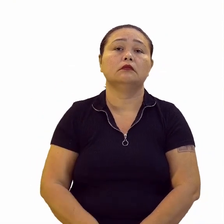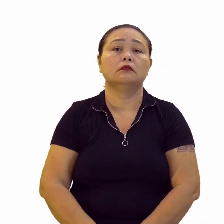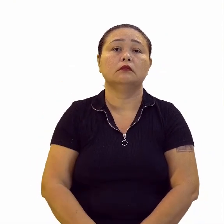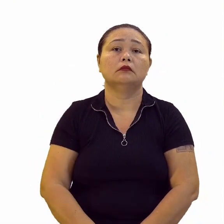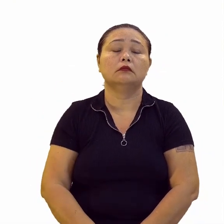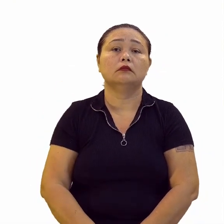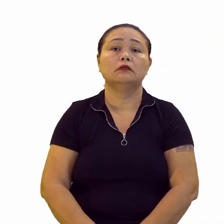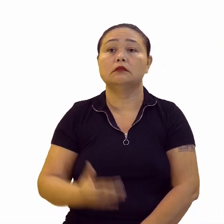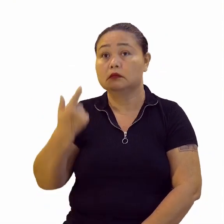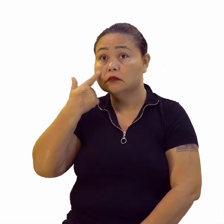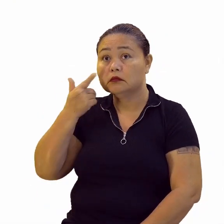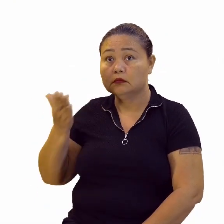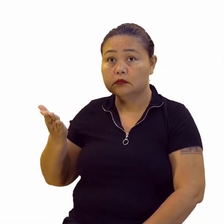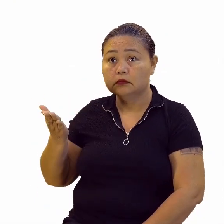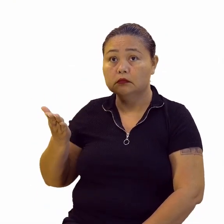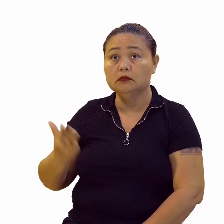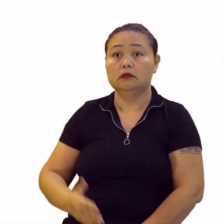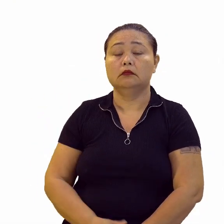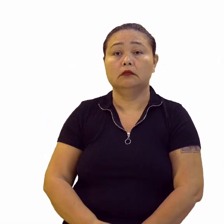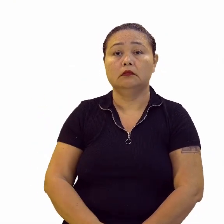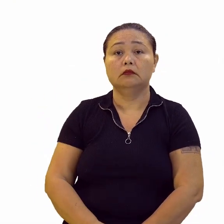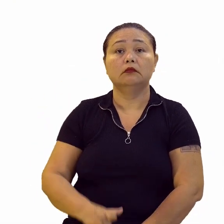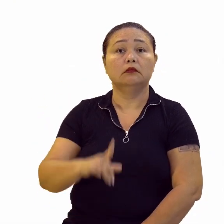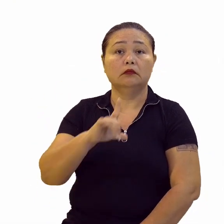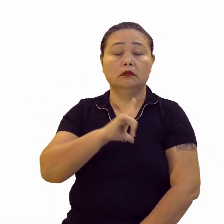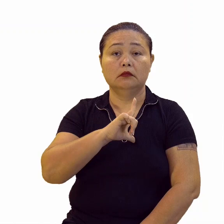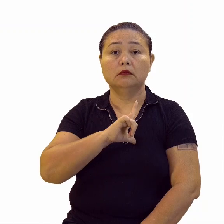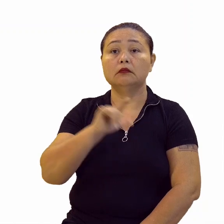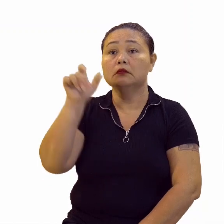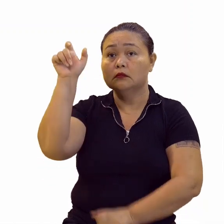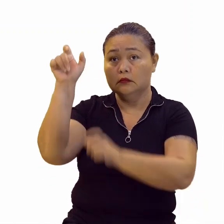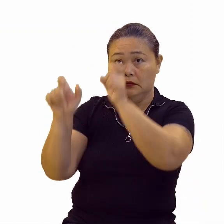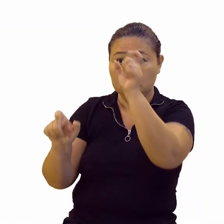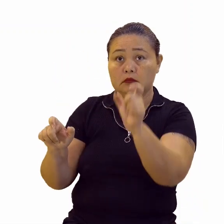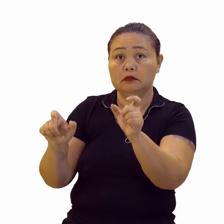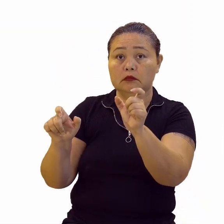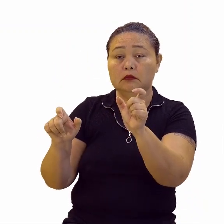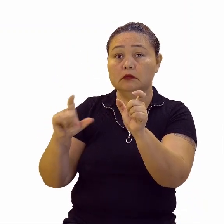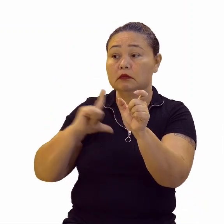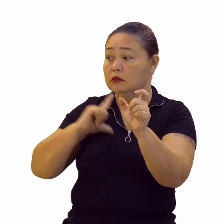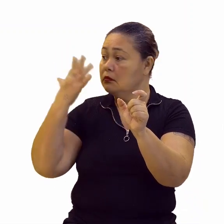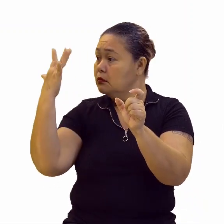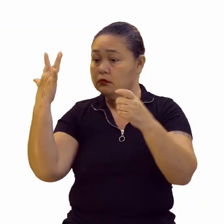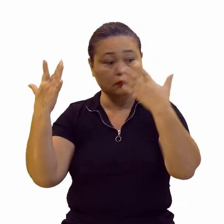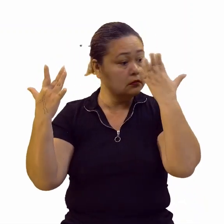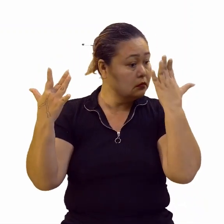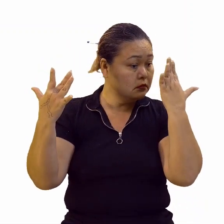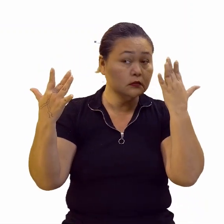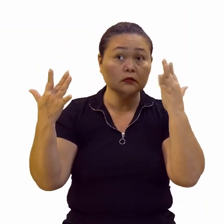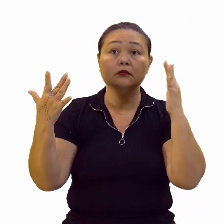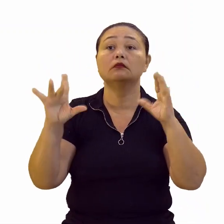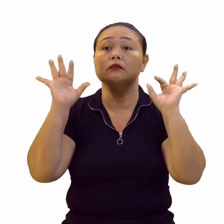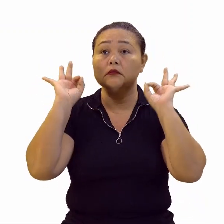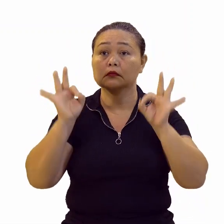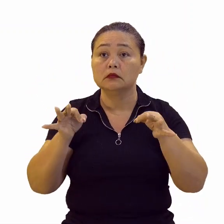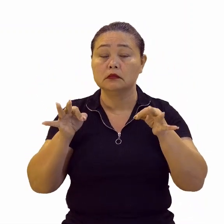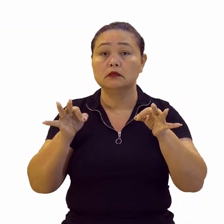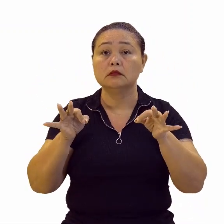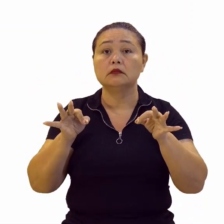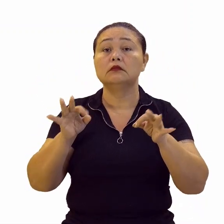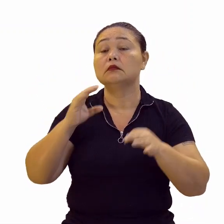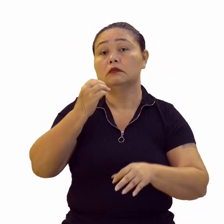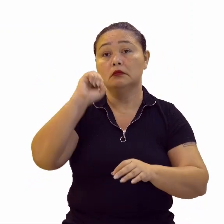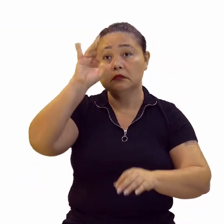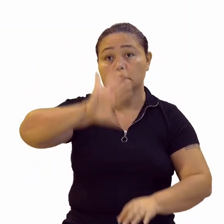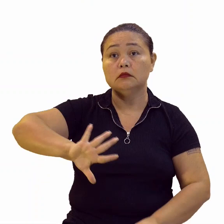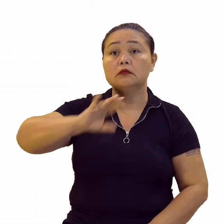Dá uma olhada aí. Nós temos 2 personagens e temos 2 espelhos, certo? Na imagem de número